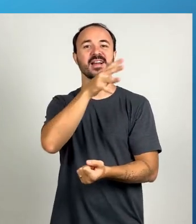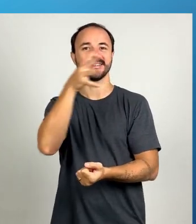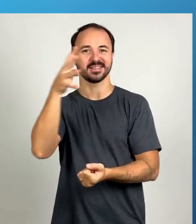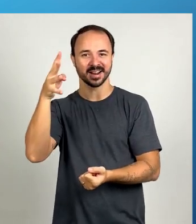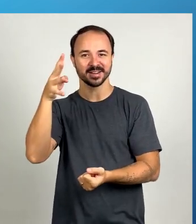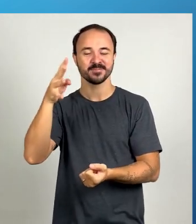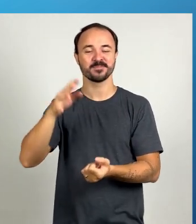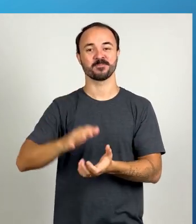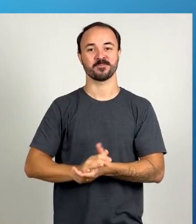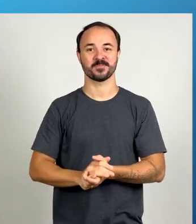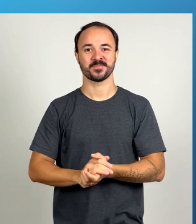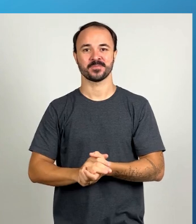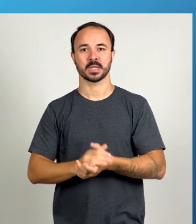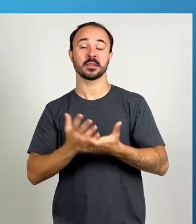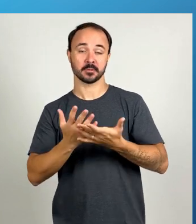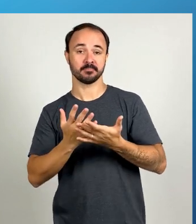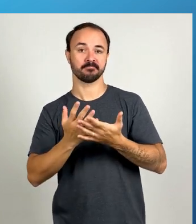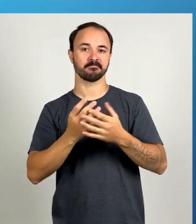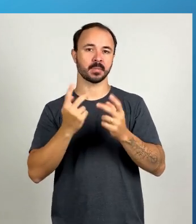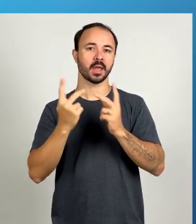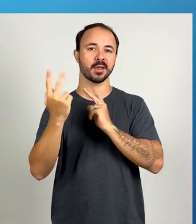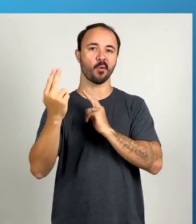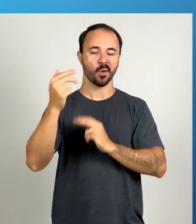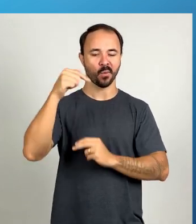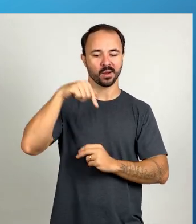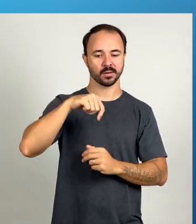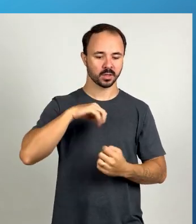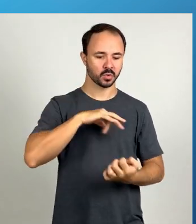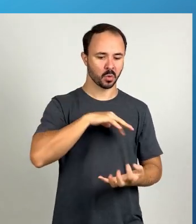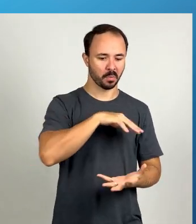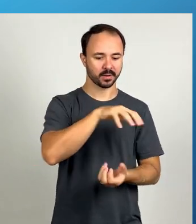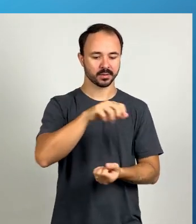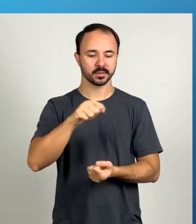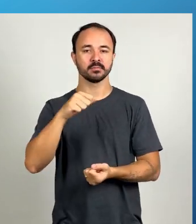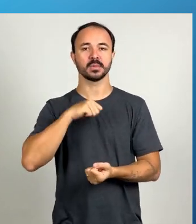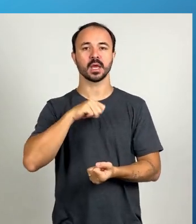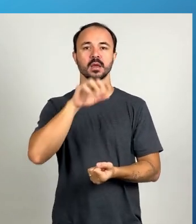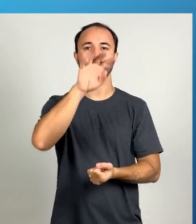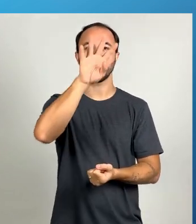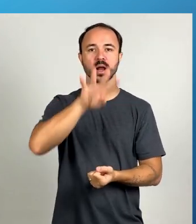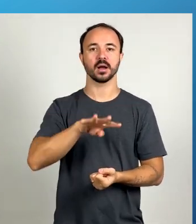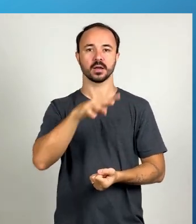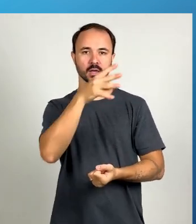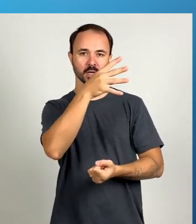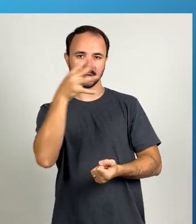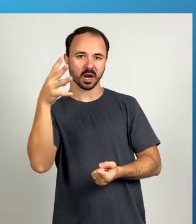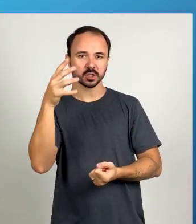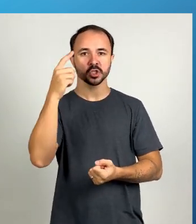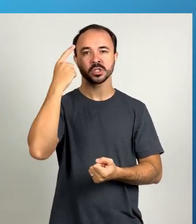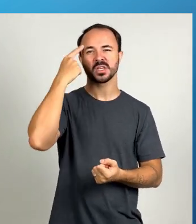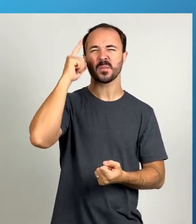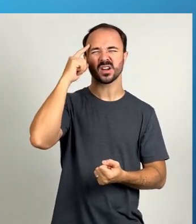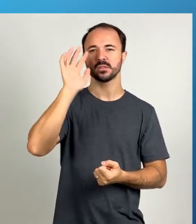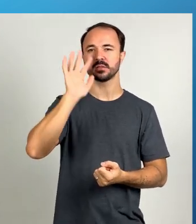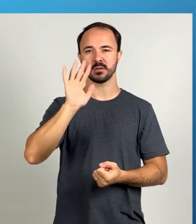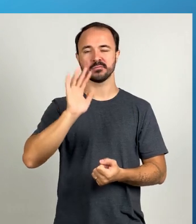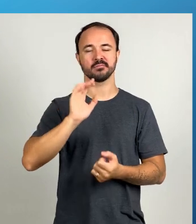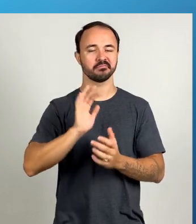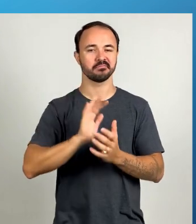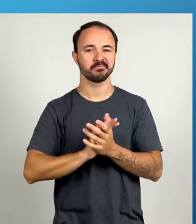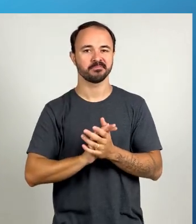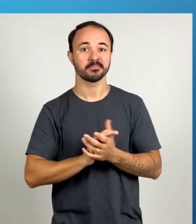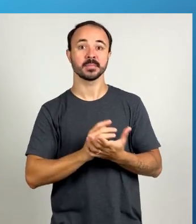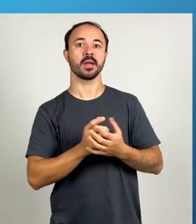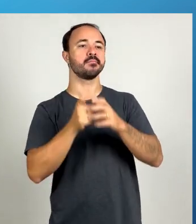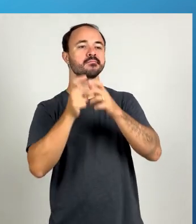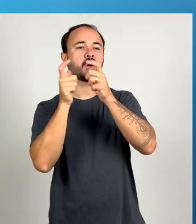são como os endereços nesse jogo. Nos dizem a localização exata de qualquer ponto na